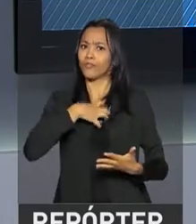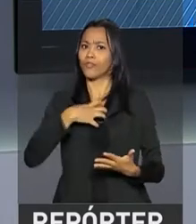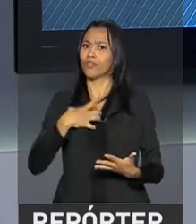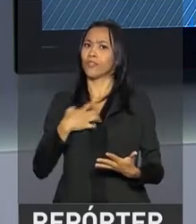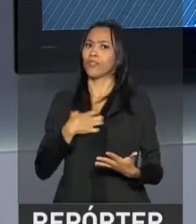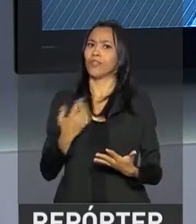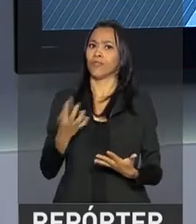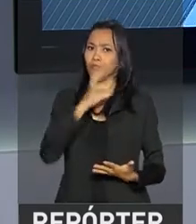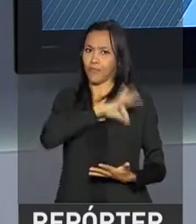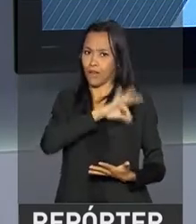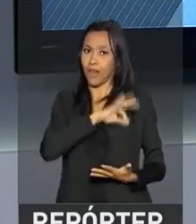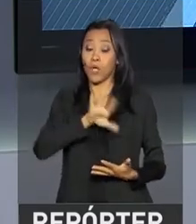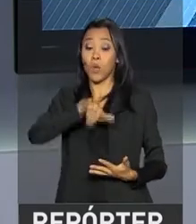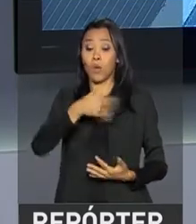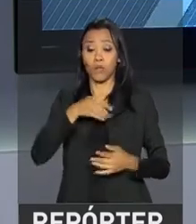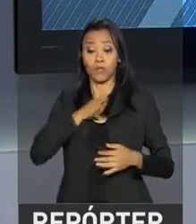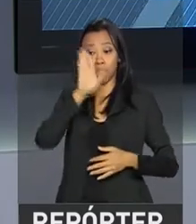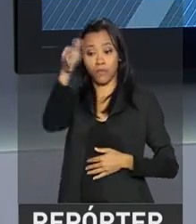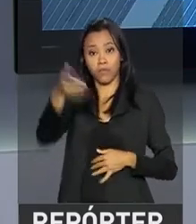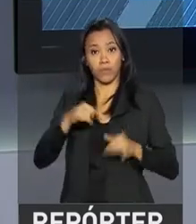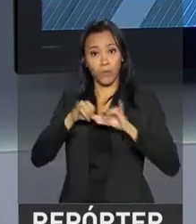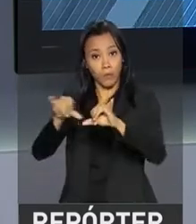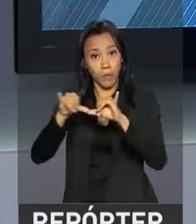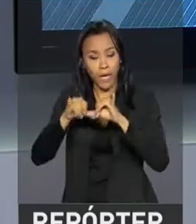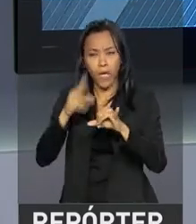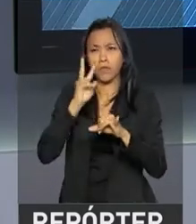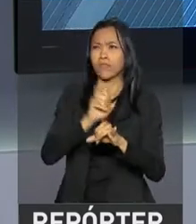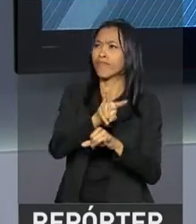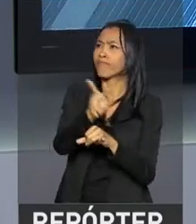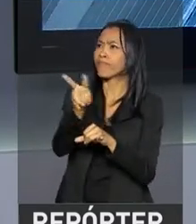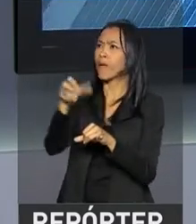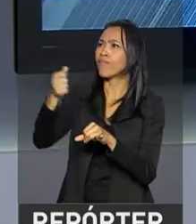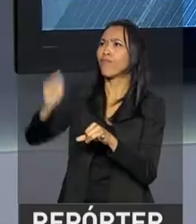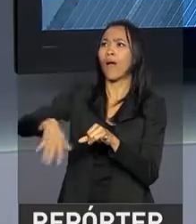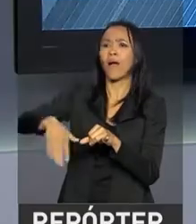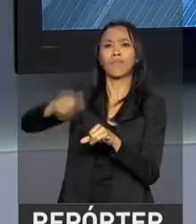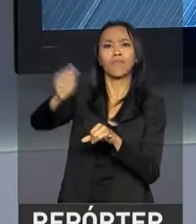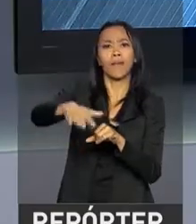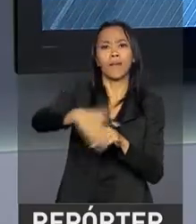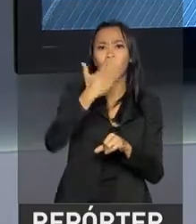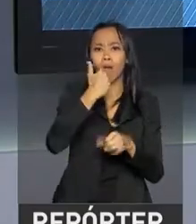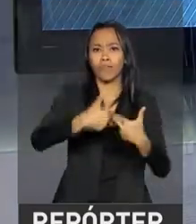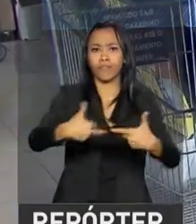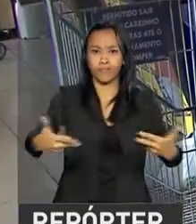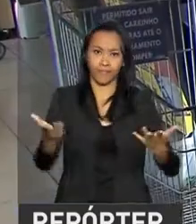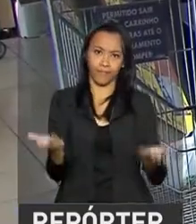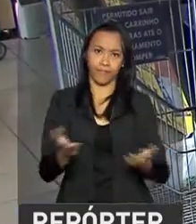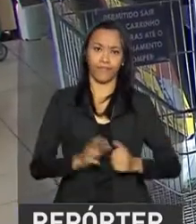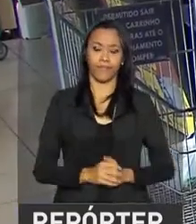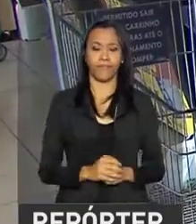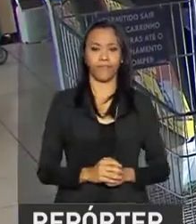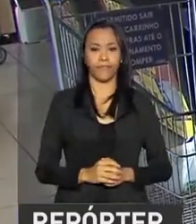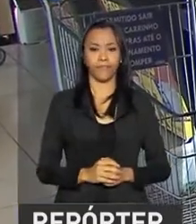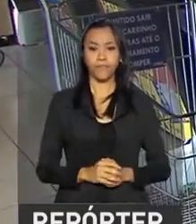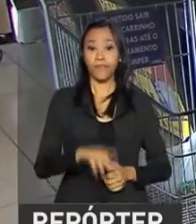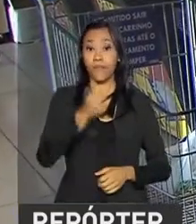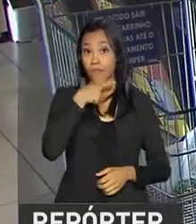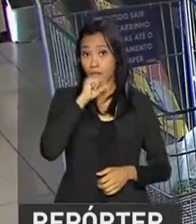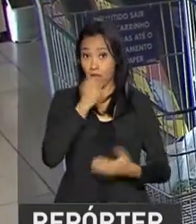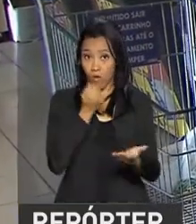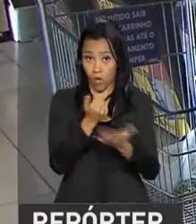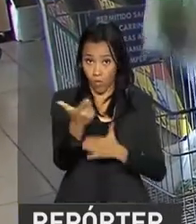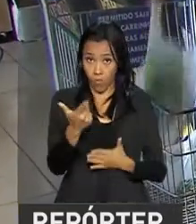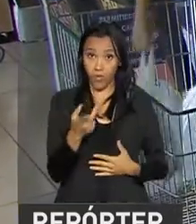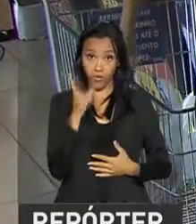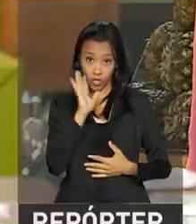bolso na ida ao supermercado é possível ver que os produtos da cesta básica estão mais baratos quem faz compras